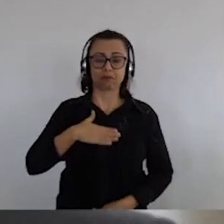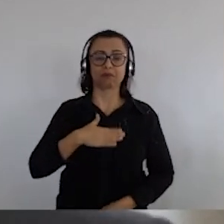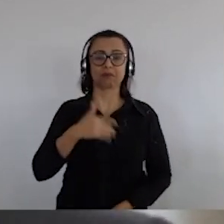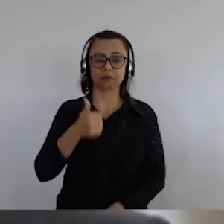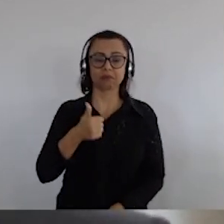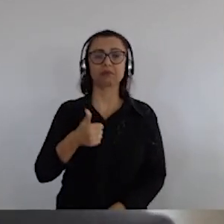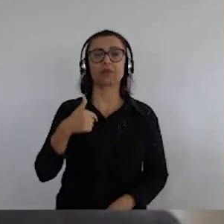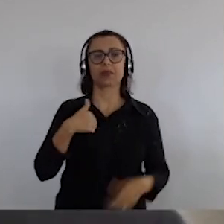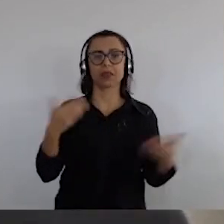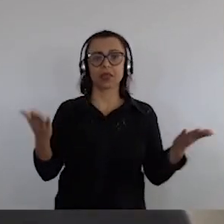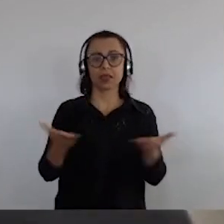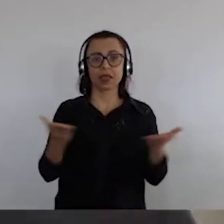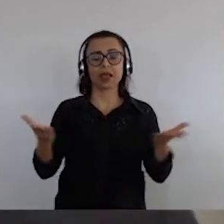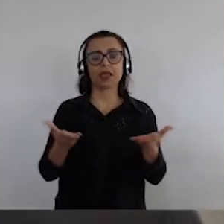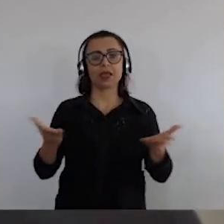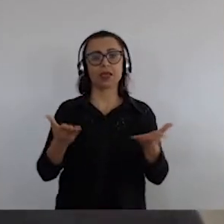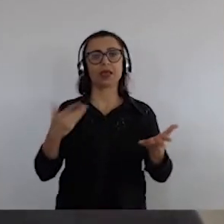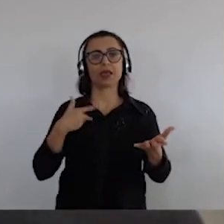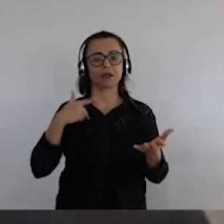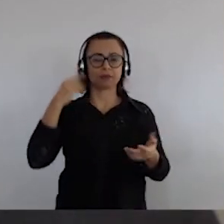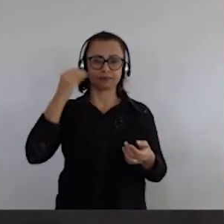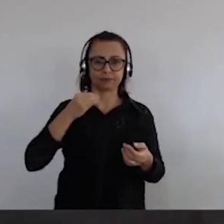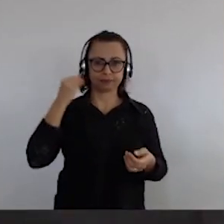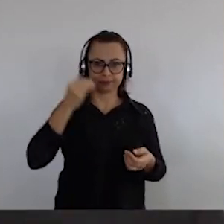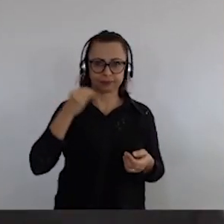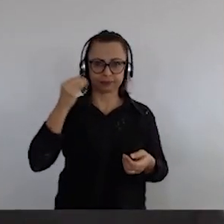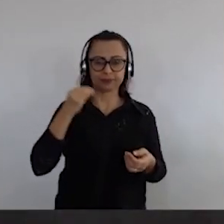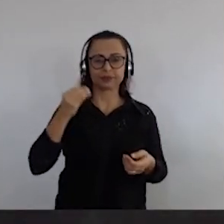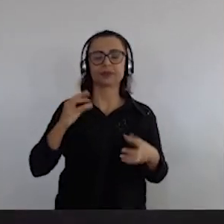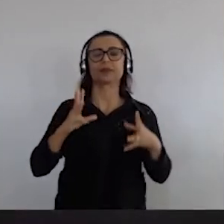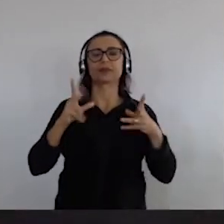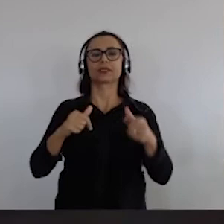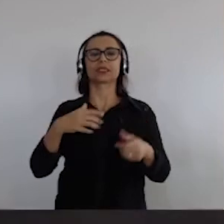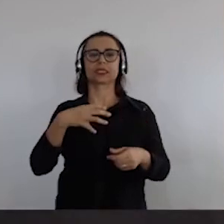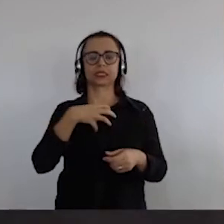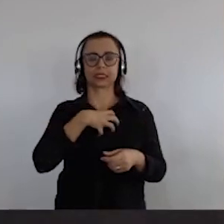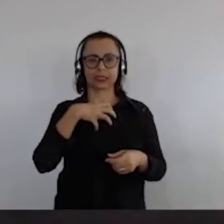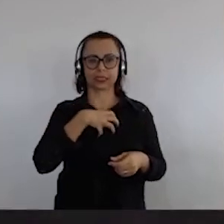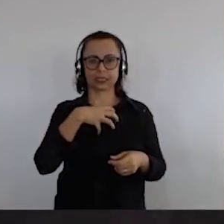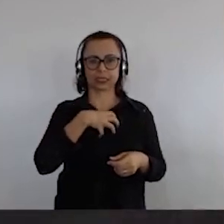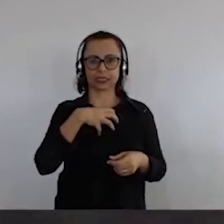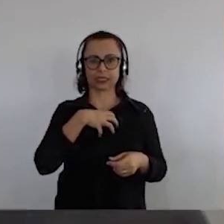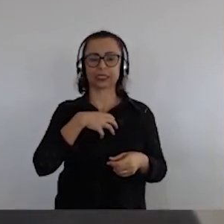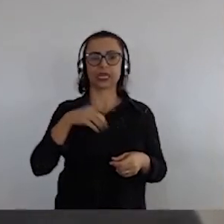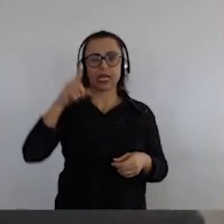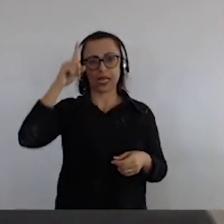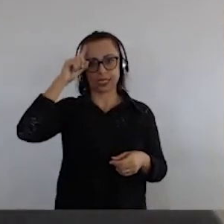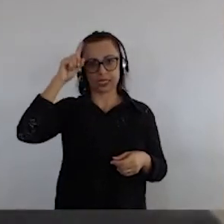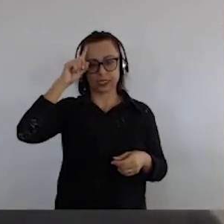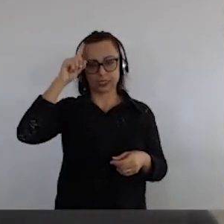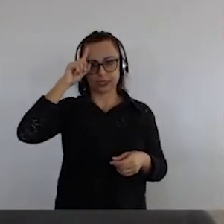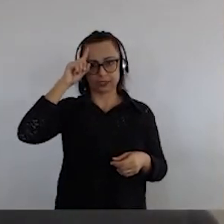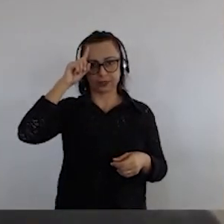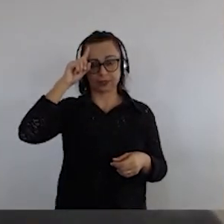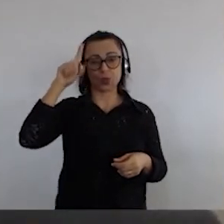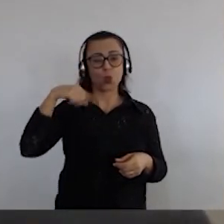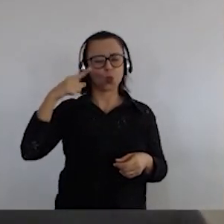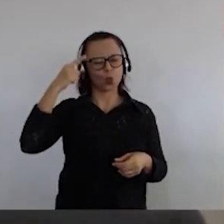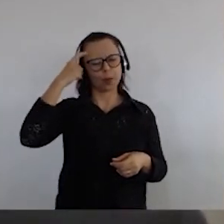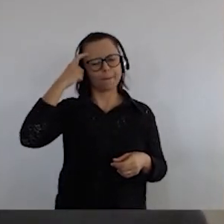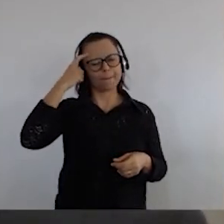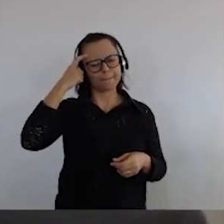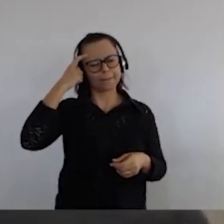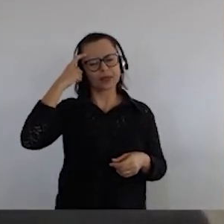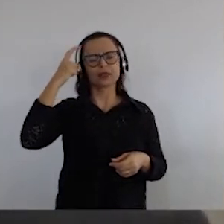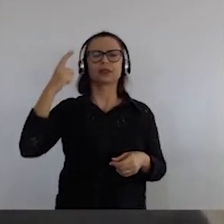para descer à especificação das situações que nos deparamos a cada dia. Quando iniciamos o nosso